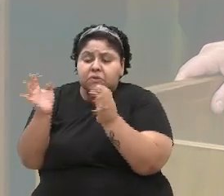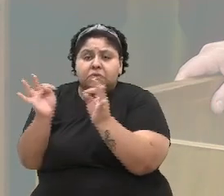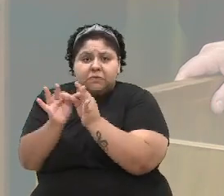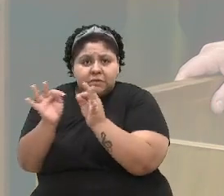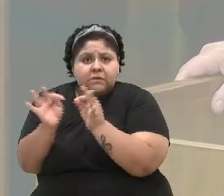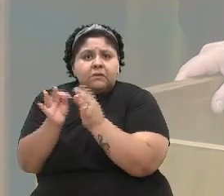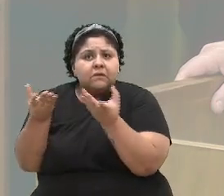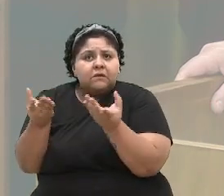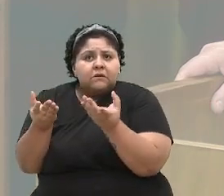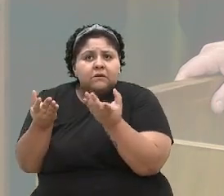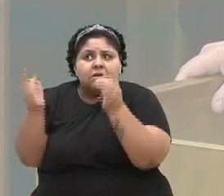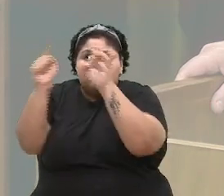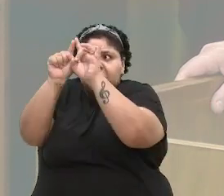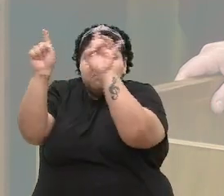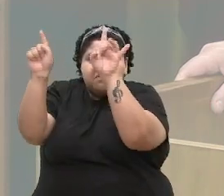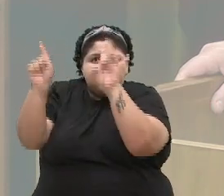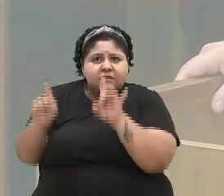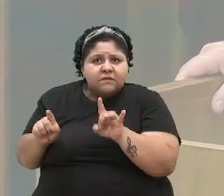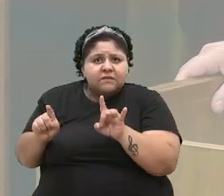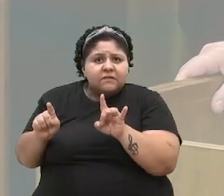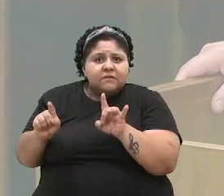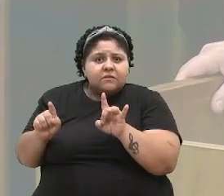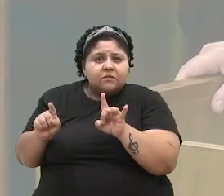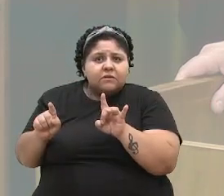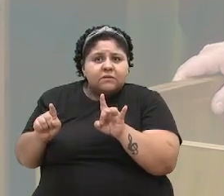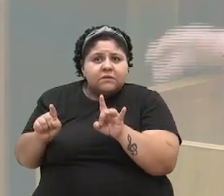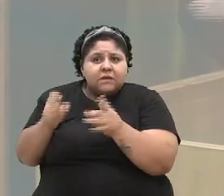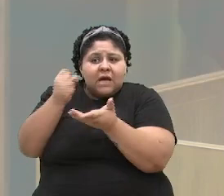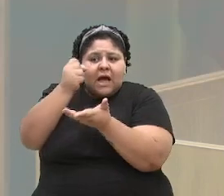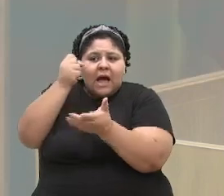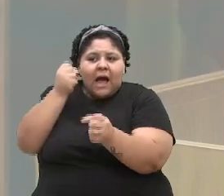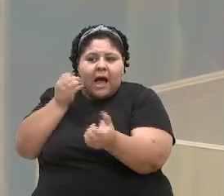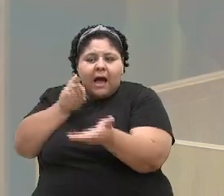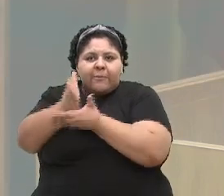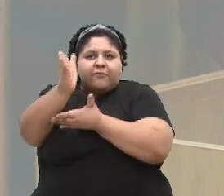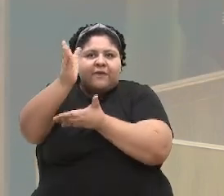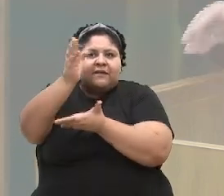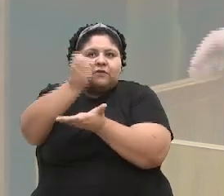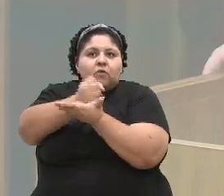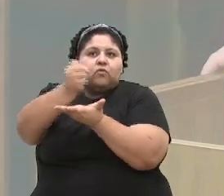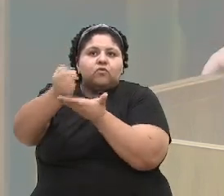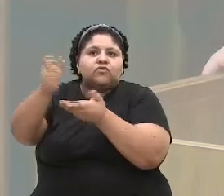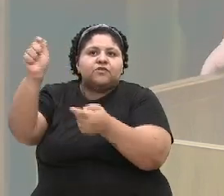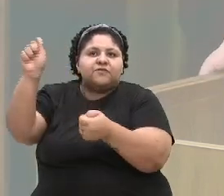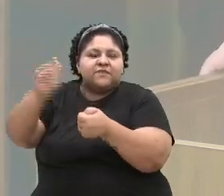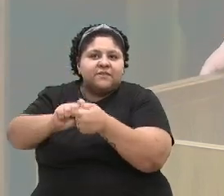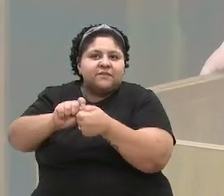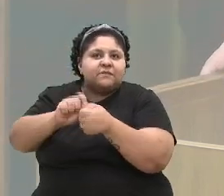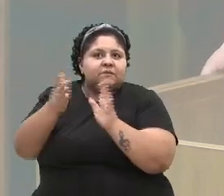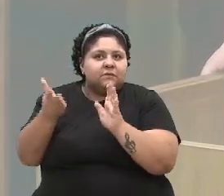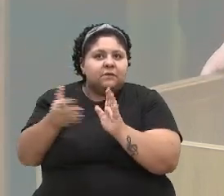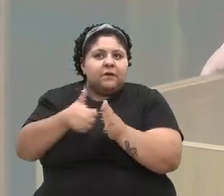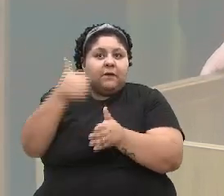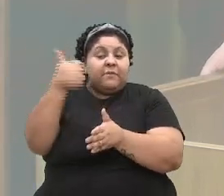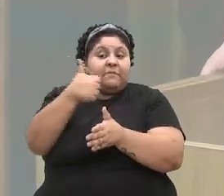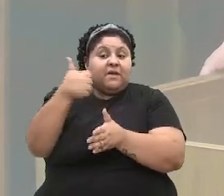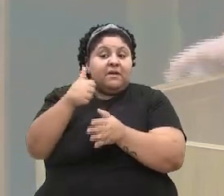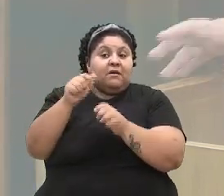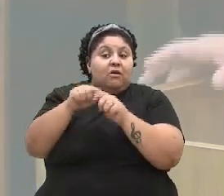Foi servidores de carreira que fizeram. E essa é a primeira verdade a ser restabelecida aqui.